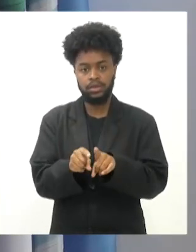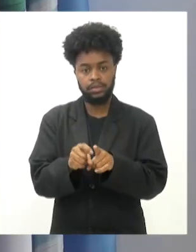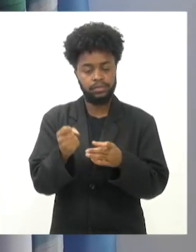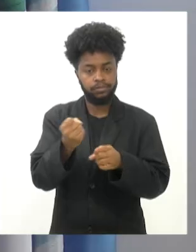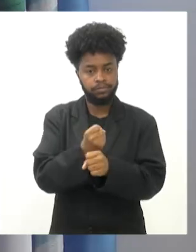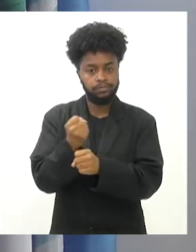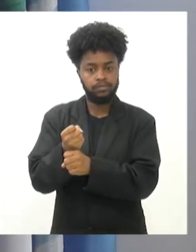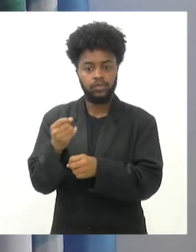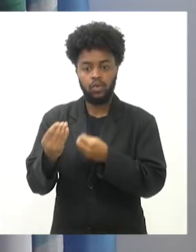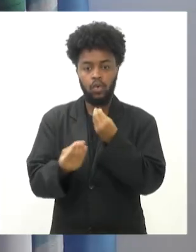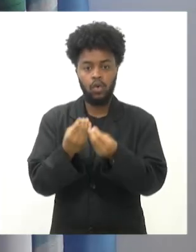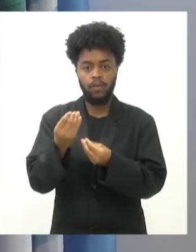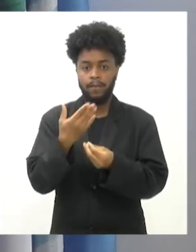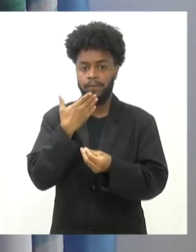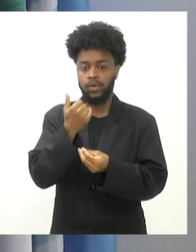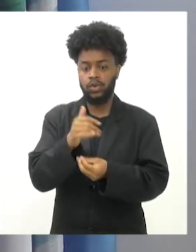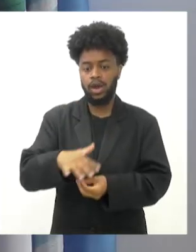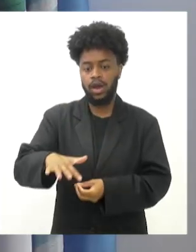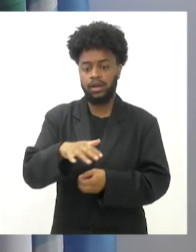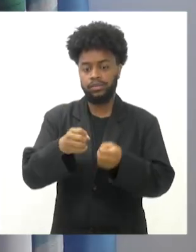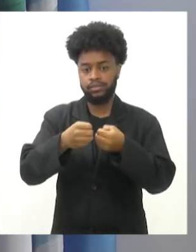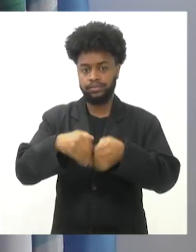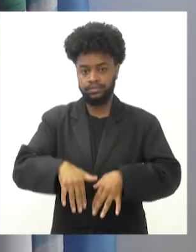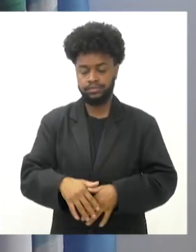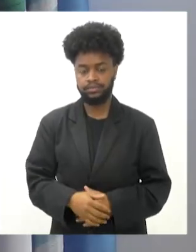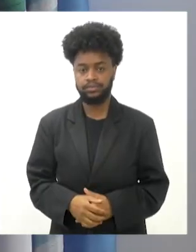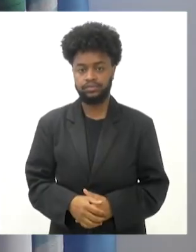recuperação das áreas atingidas.